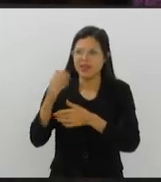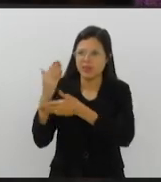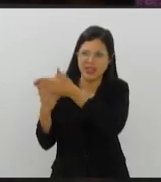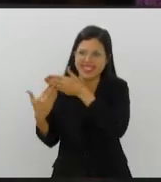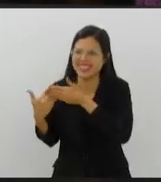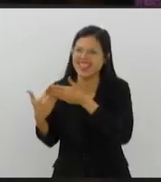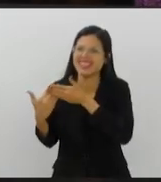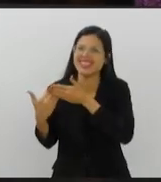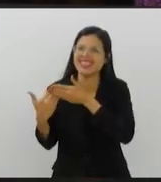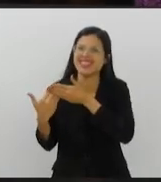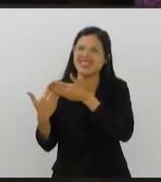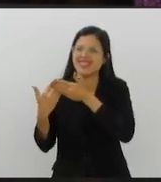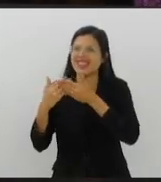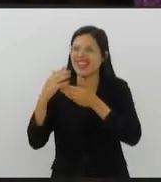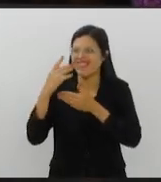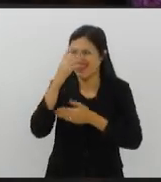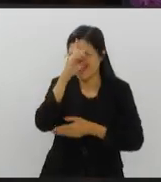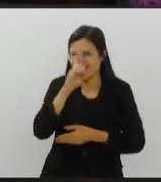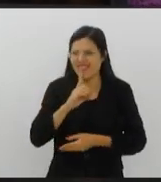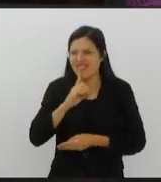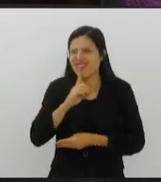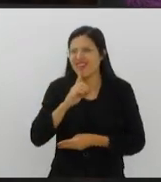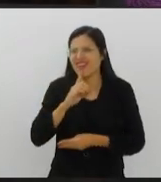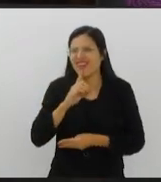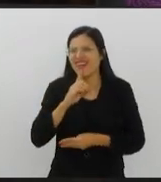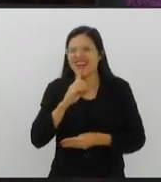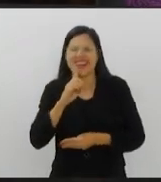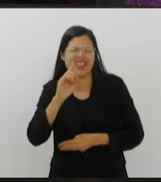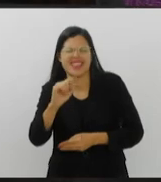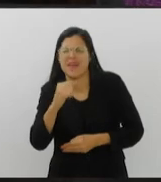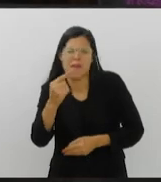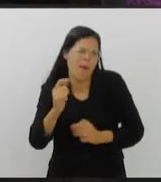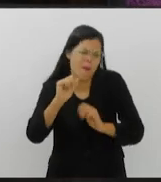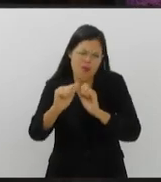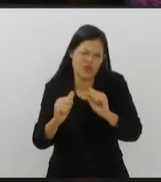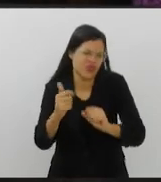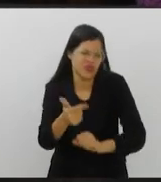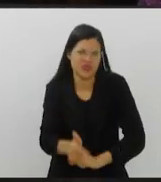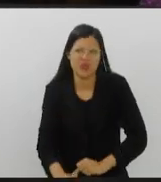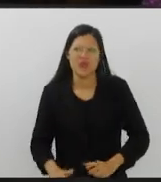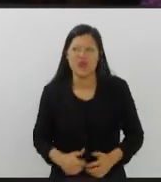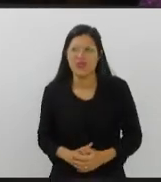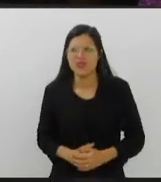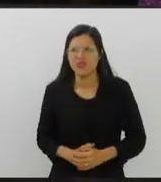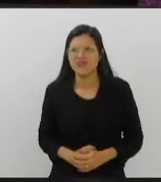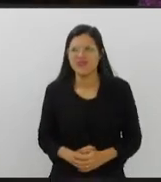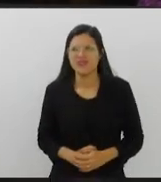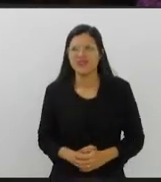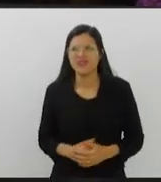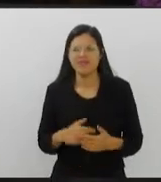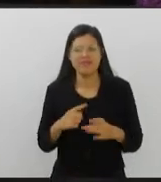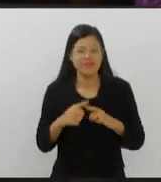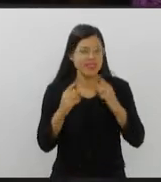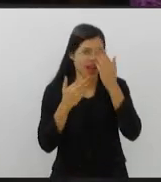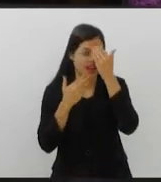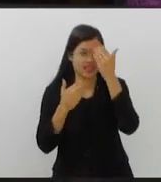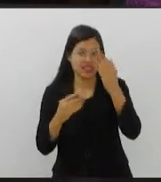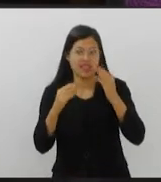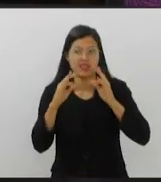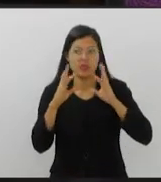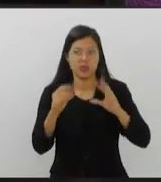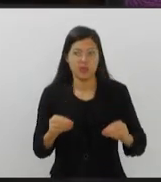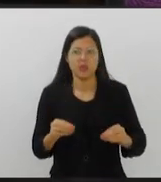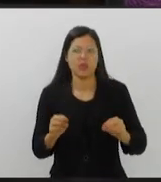né? Agora eu já estou morena, e daqui a pouco eu acordo loura de novo, e por aí vai. Mas agradecer a todos,